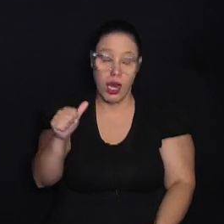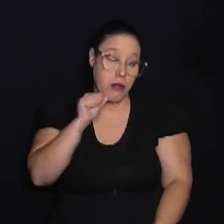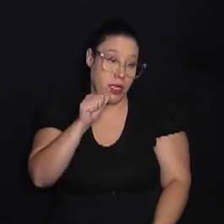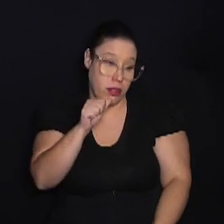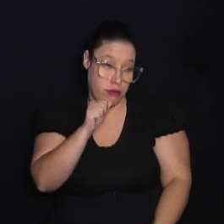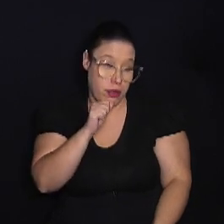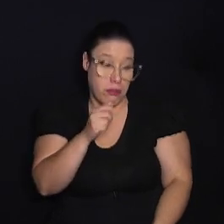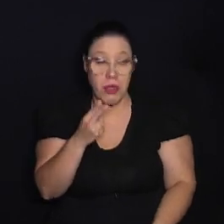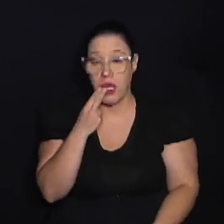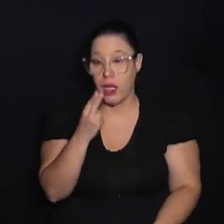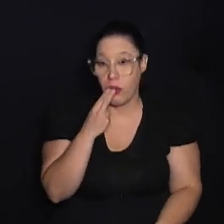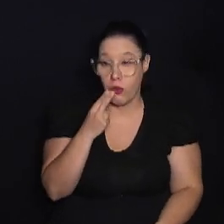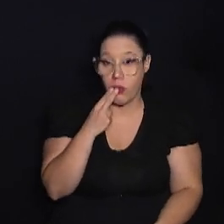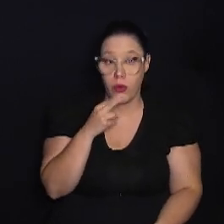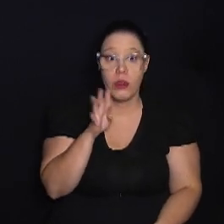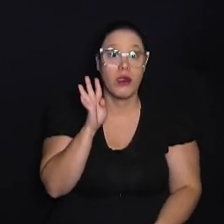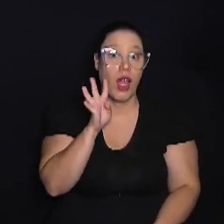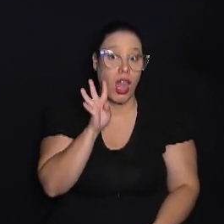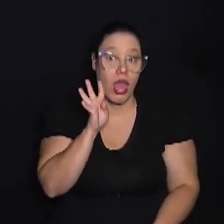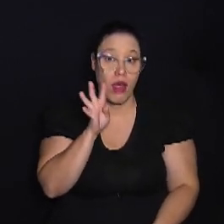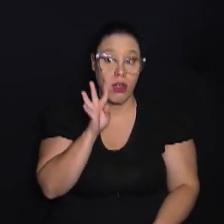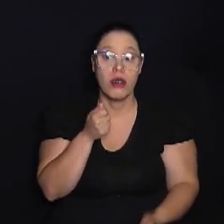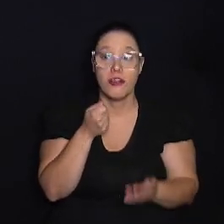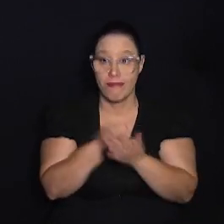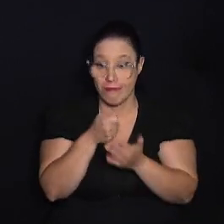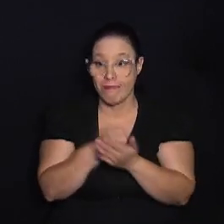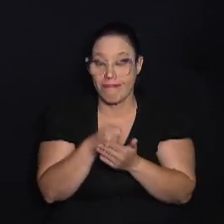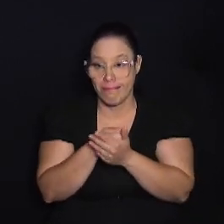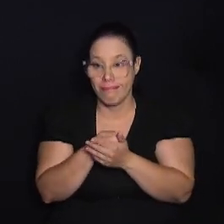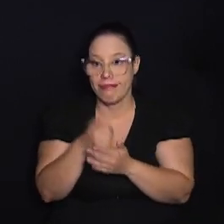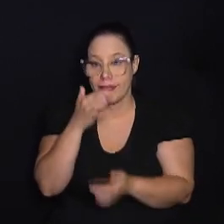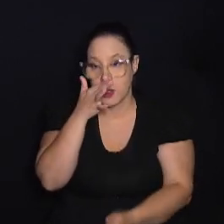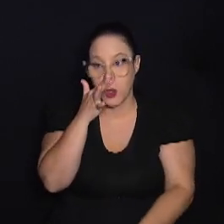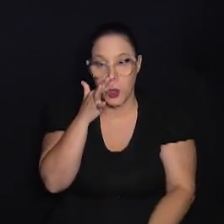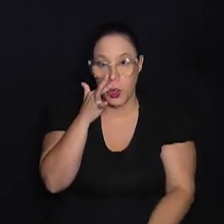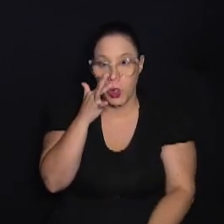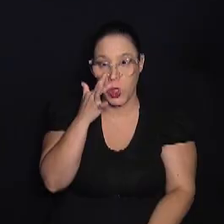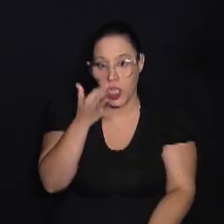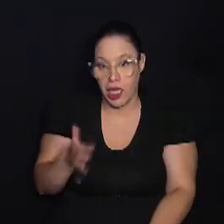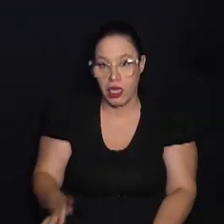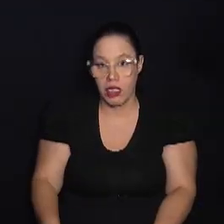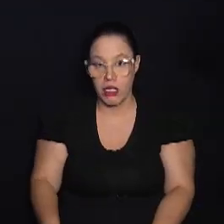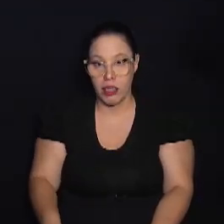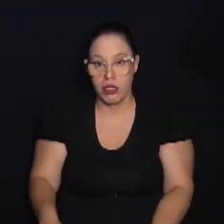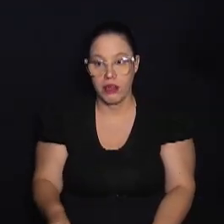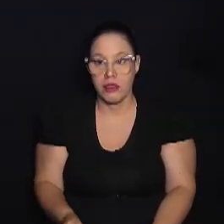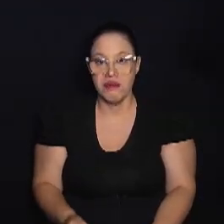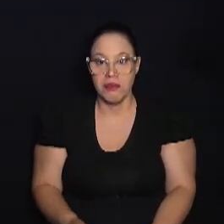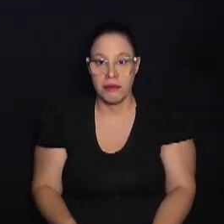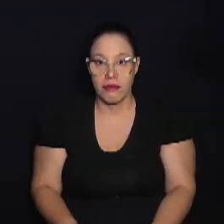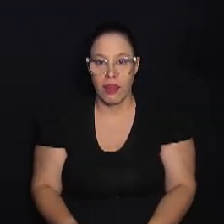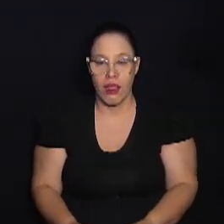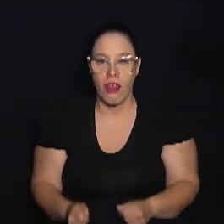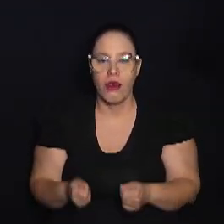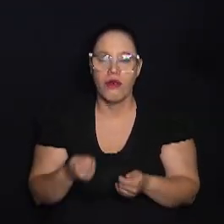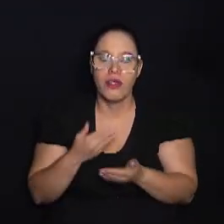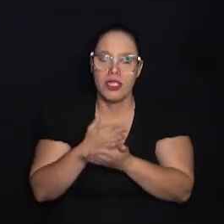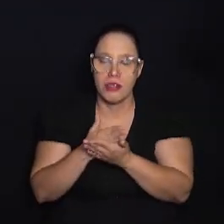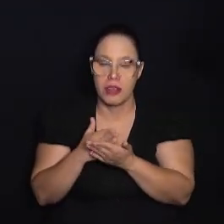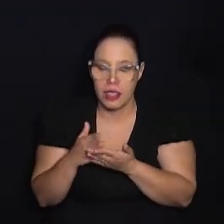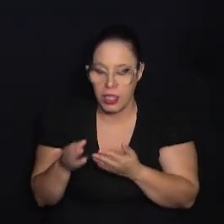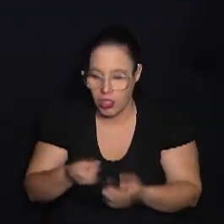é bem legal a gente reforçar para o pessoal que está em casa, né, nos assistindo. Você manter uma vida saudável,